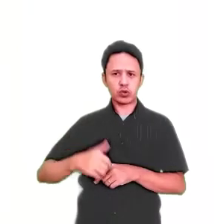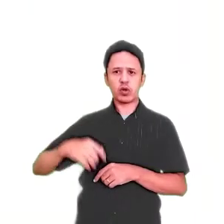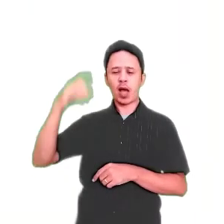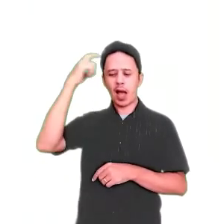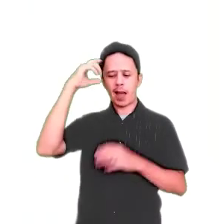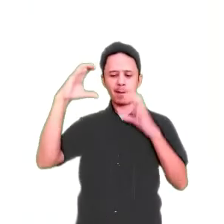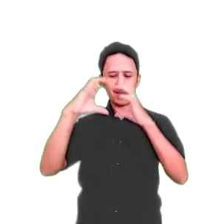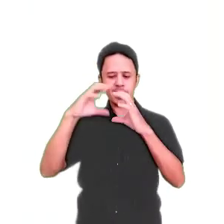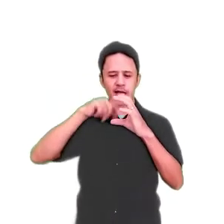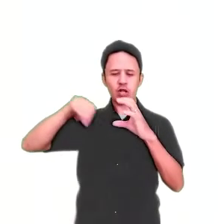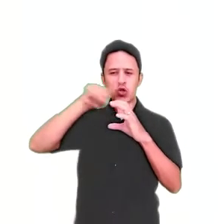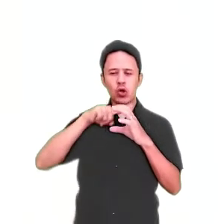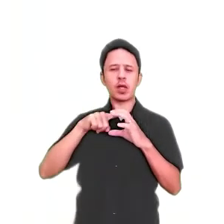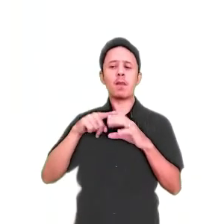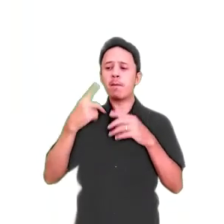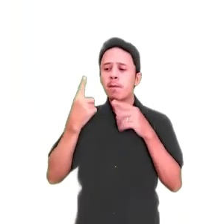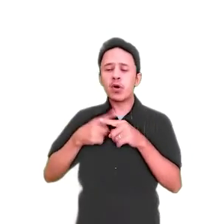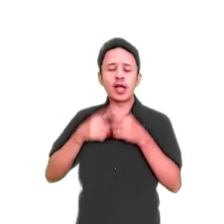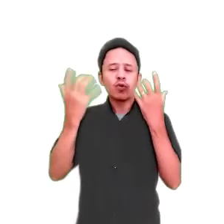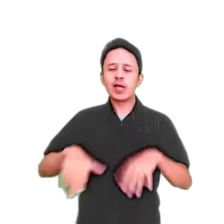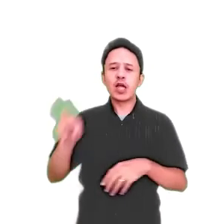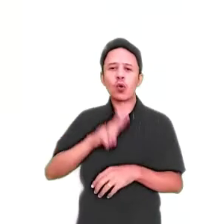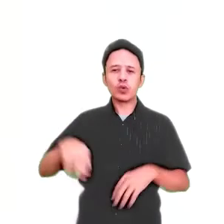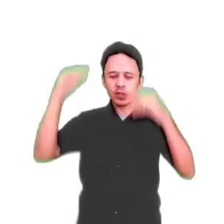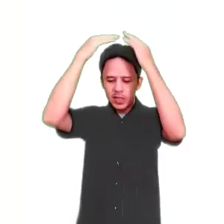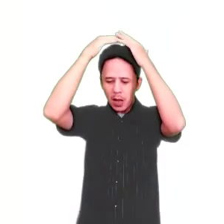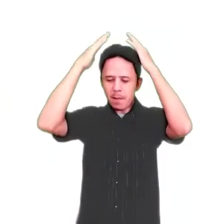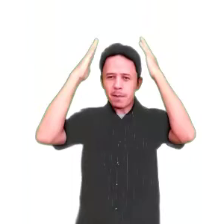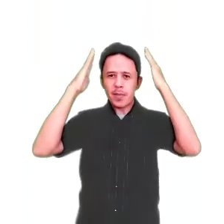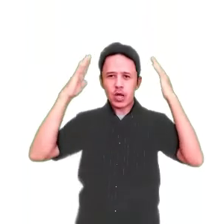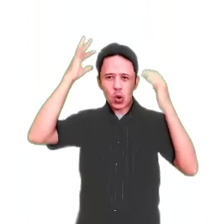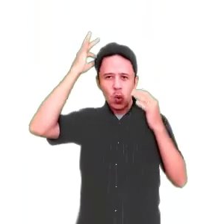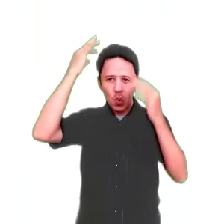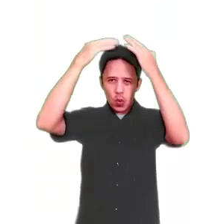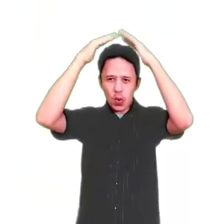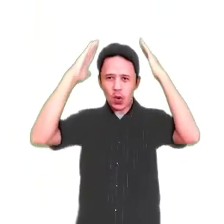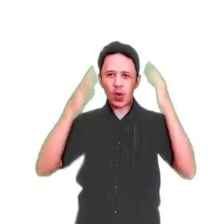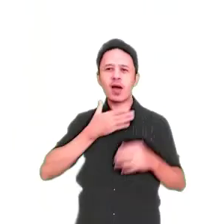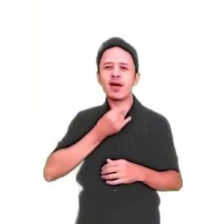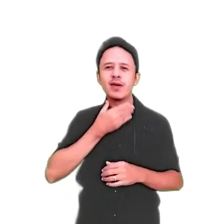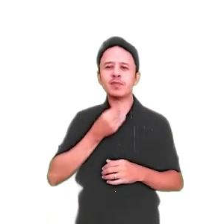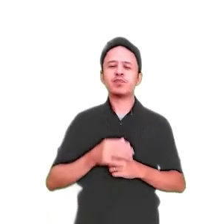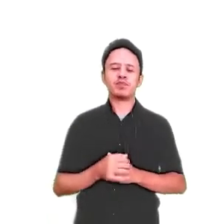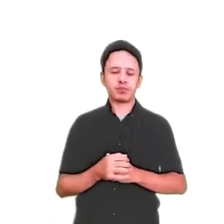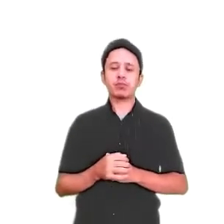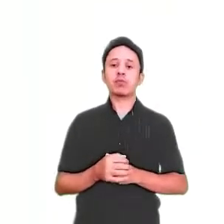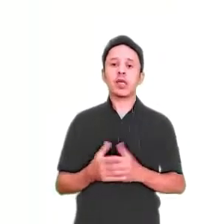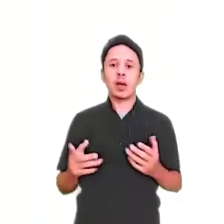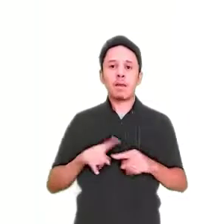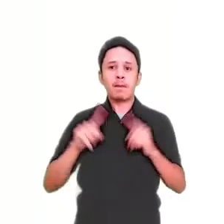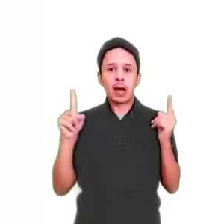dos Cabeça Redonda, porque eles se recusavam a usar perucas, que era um tipo comum, né, de adereço da nobreza. Nesse